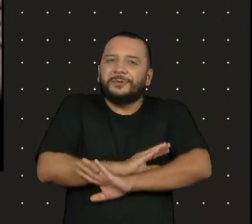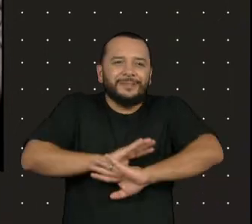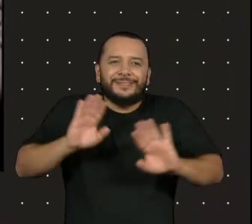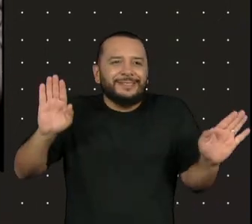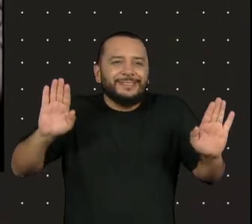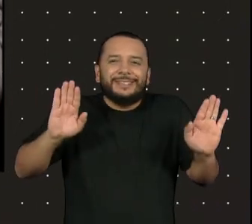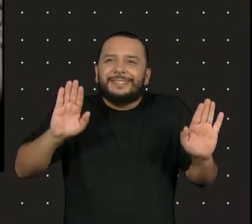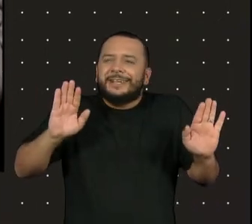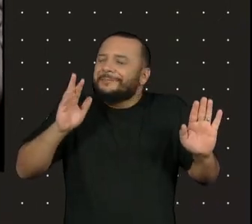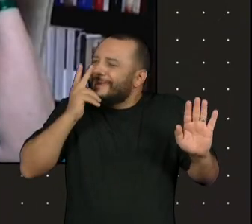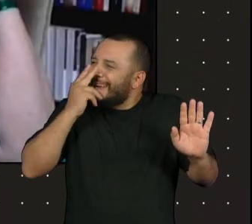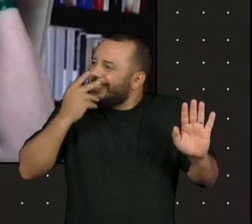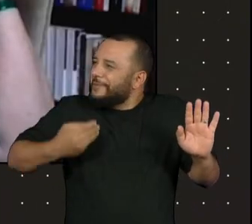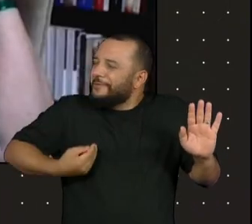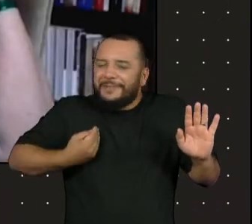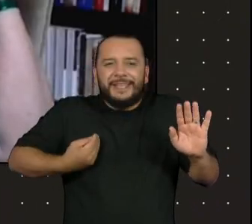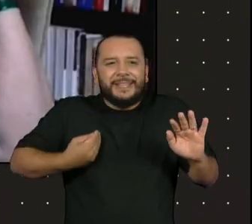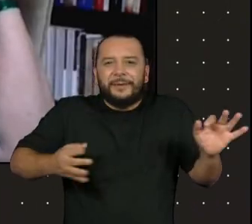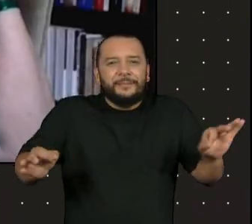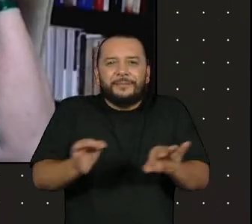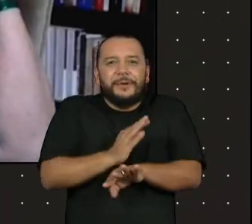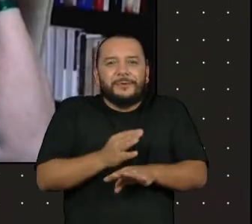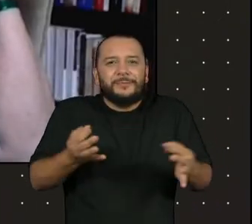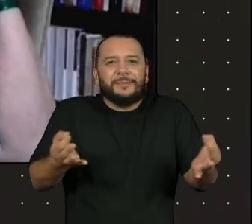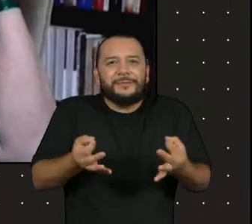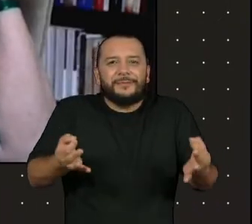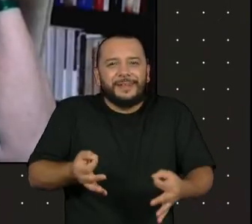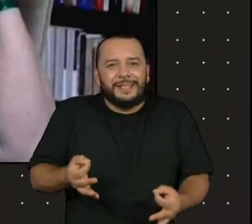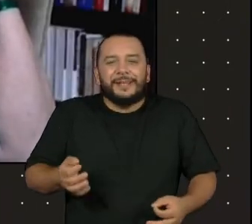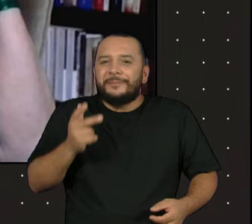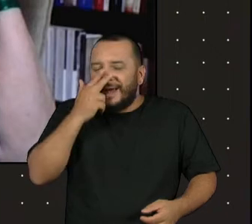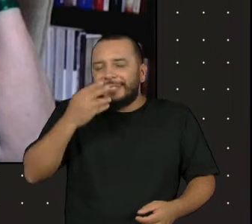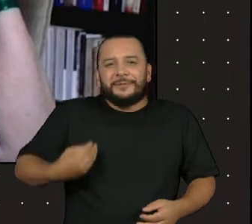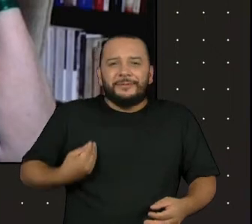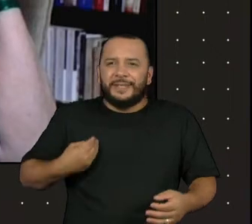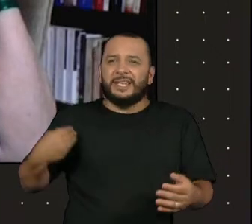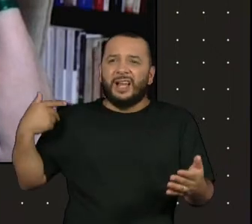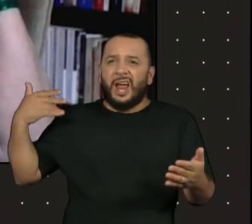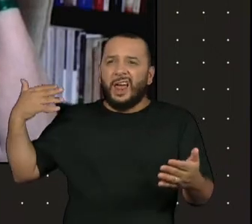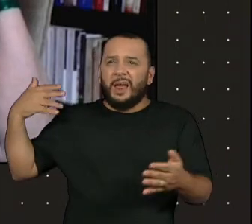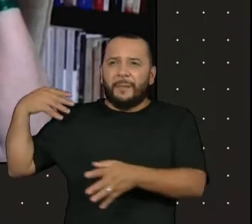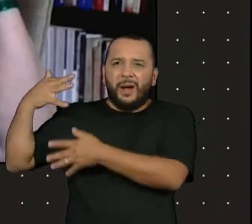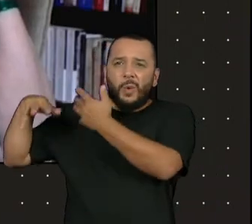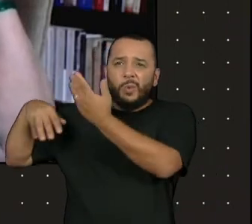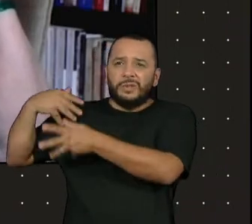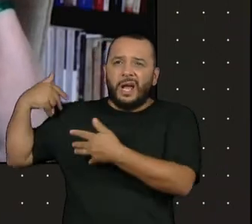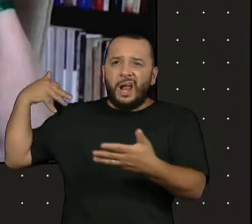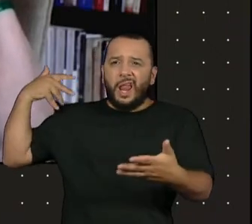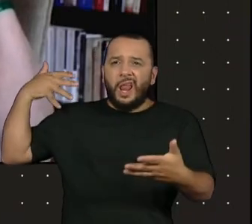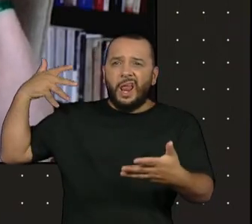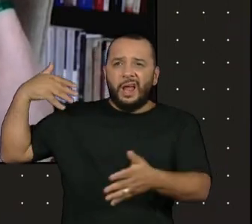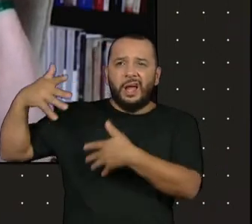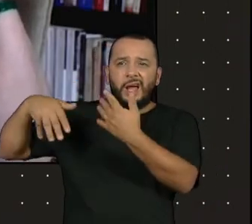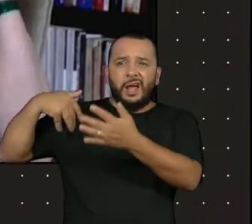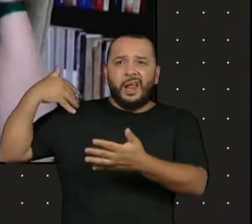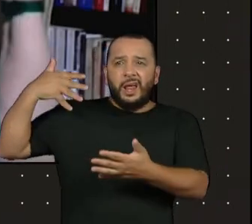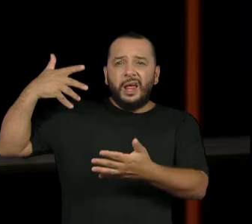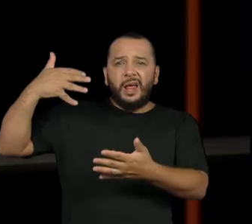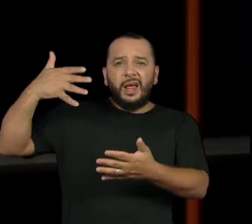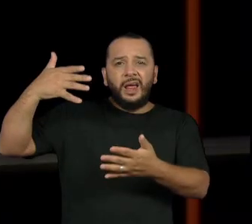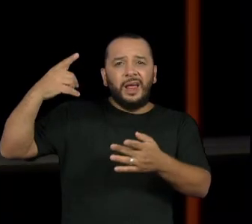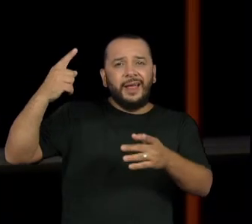em casa, como se a minha vida toda fosse uma viagem, e de repente eu cheguei em casa